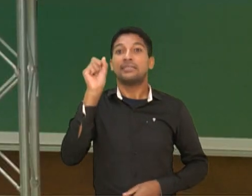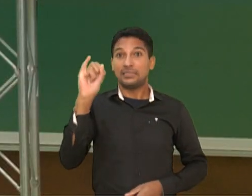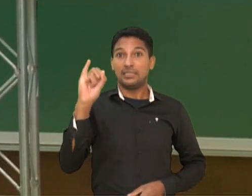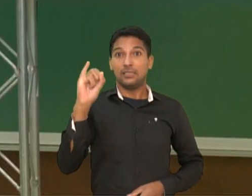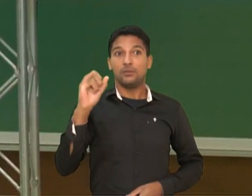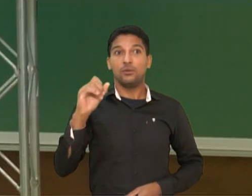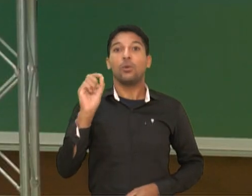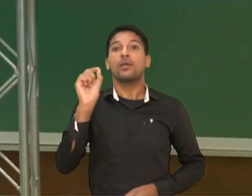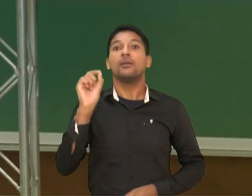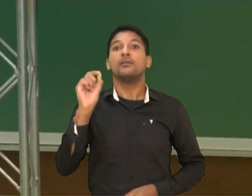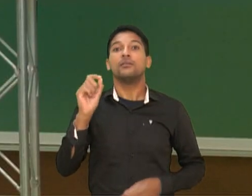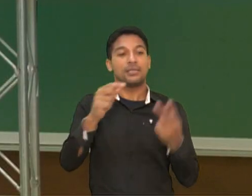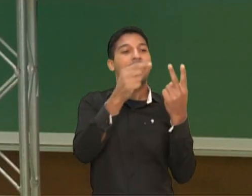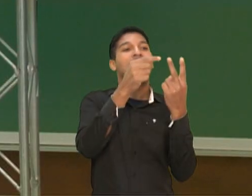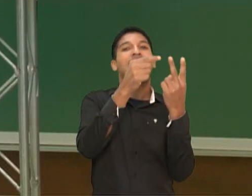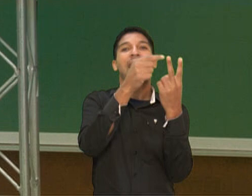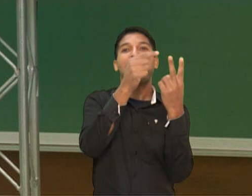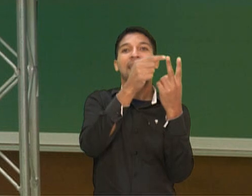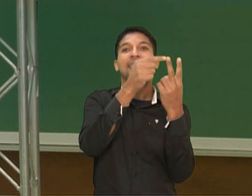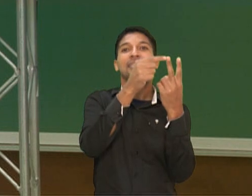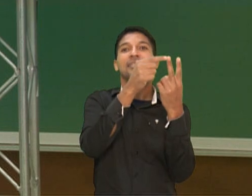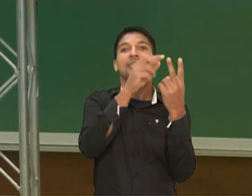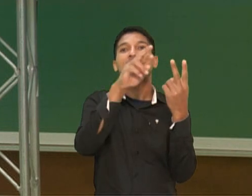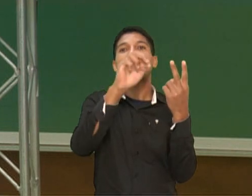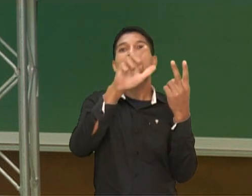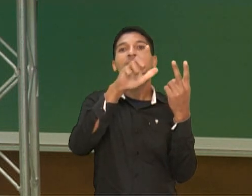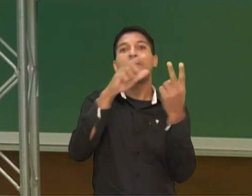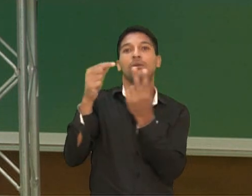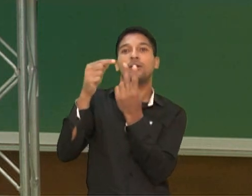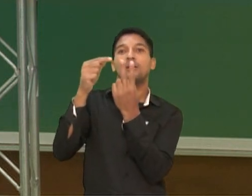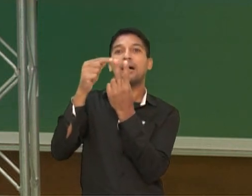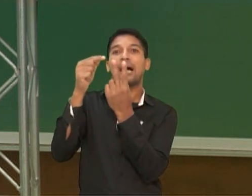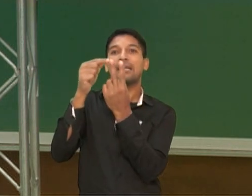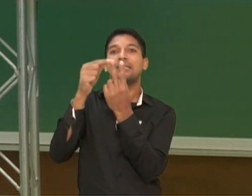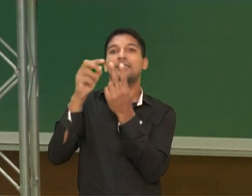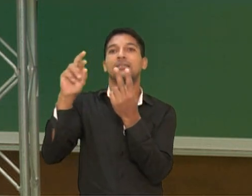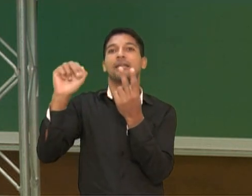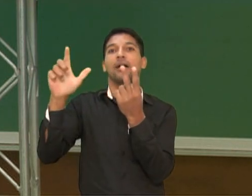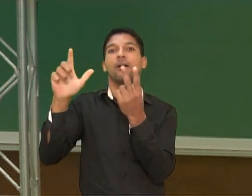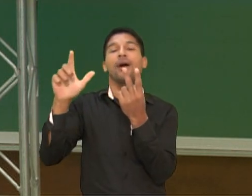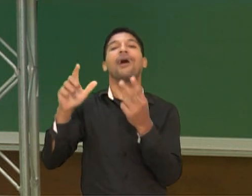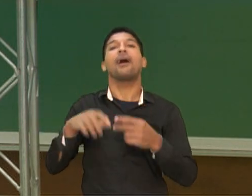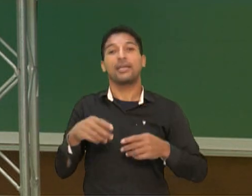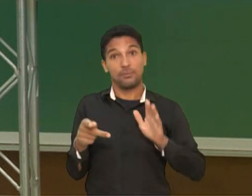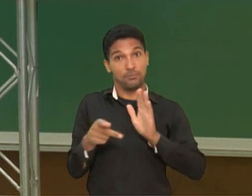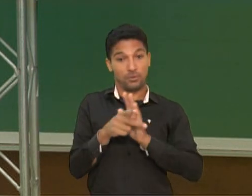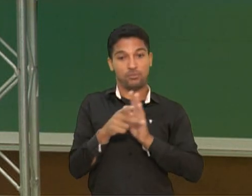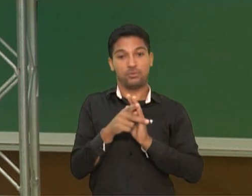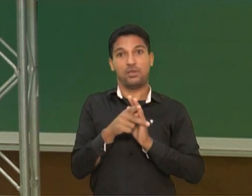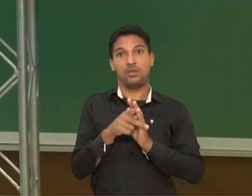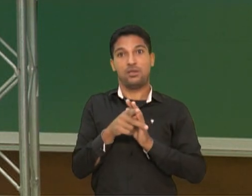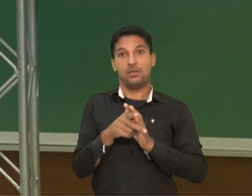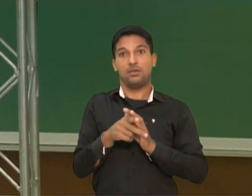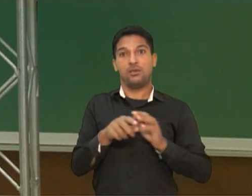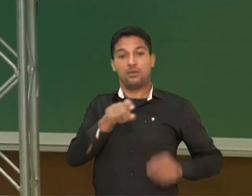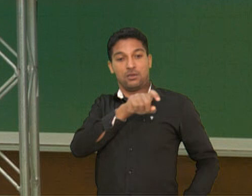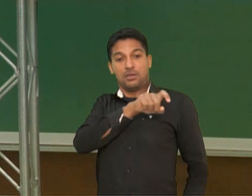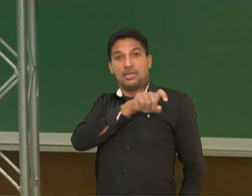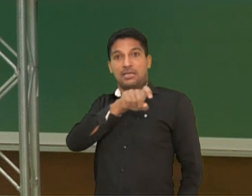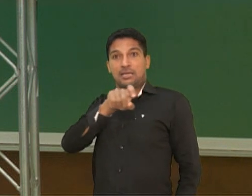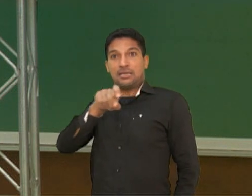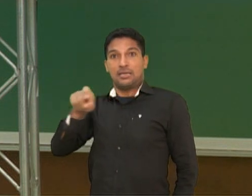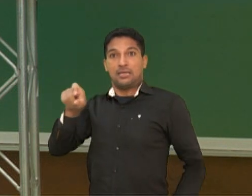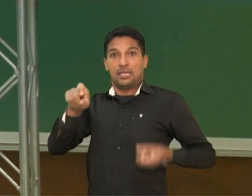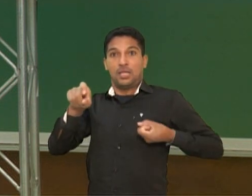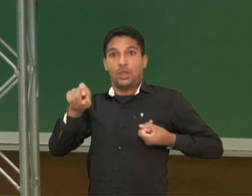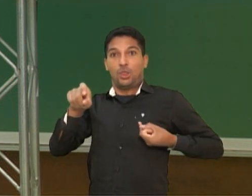x. Vai interceptar o eixo x, porque eu falei para vocês que o eixo x é o eixo dos números reais. E se